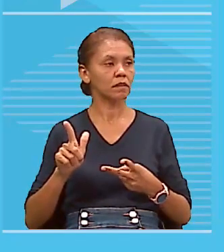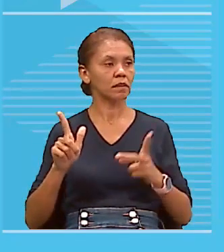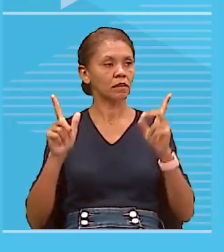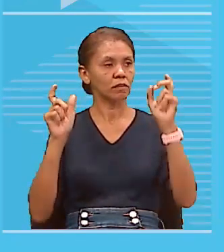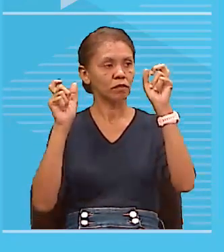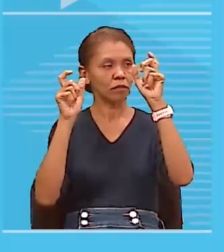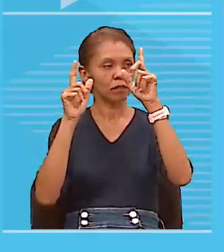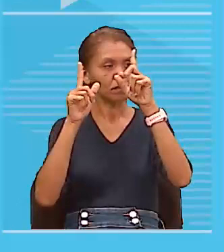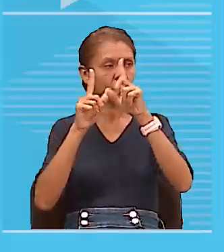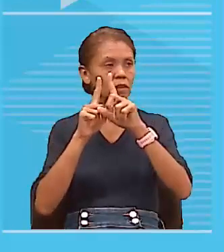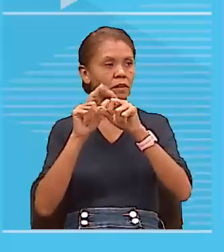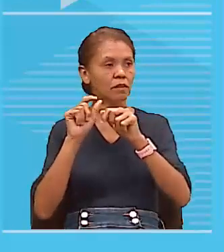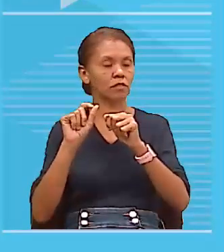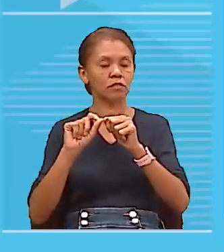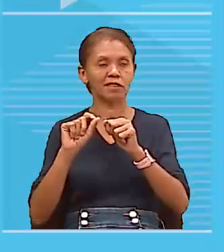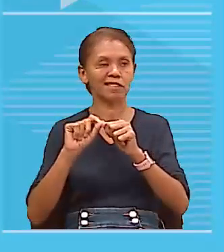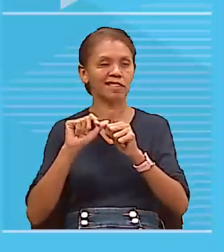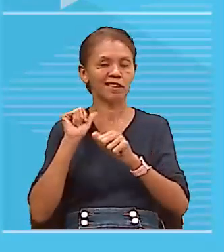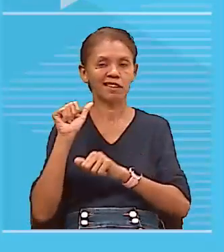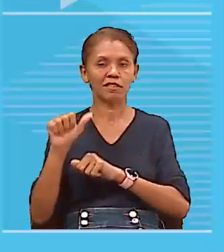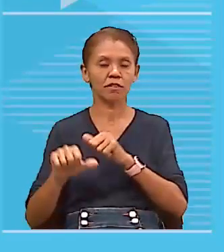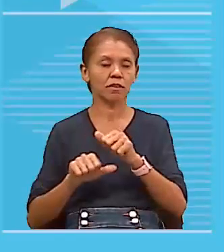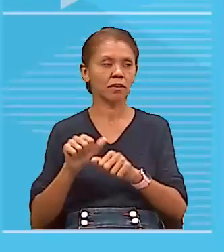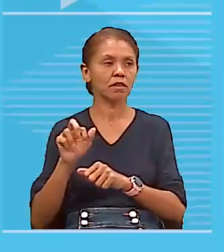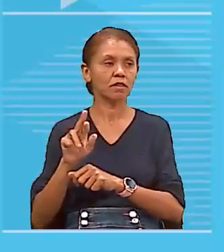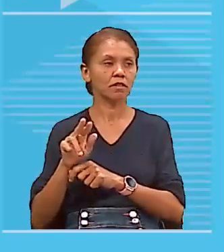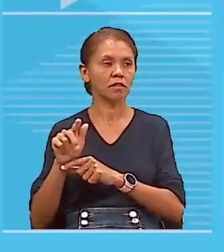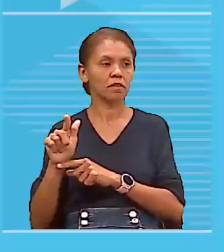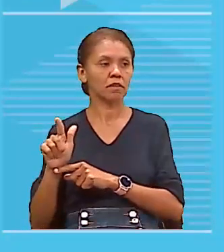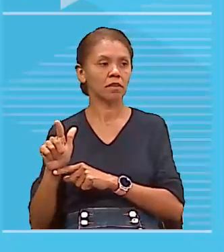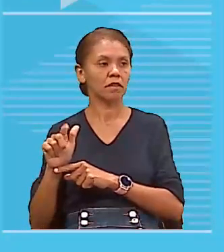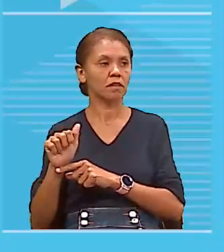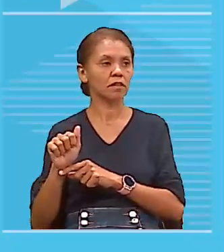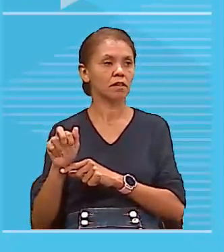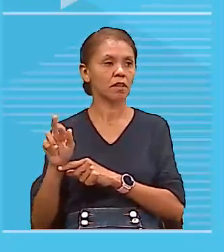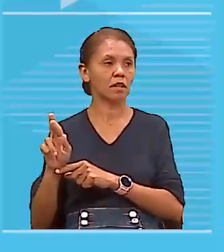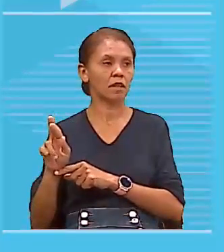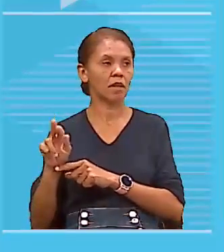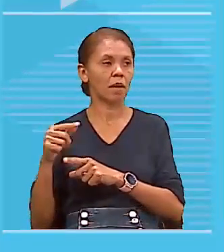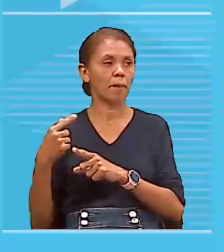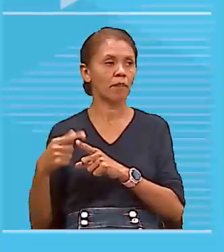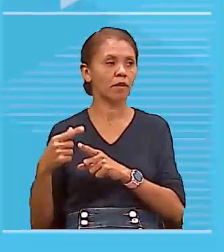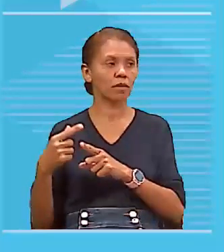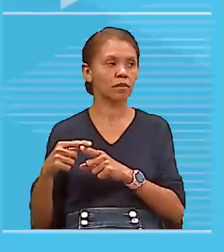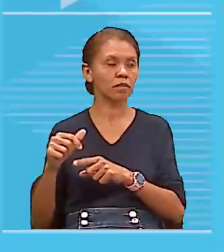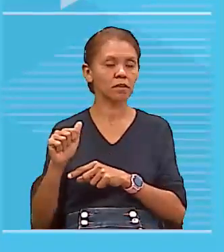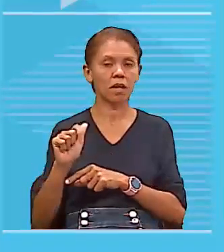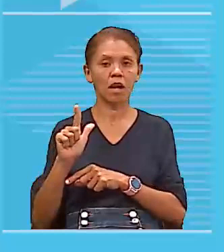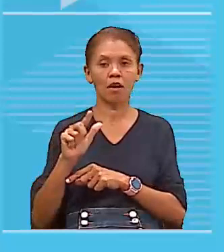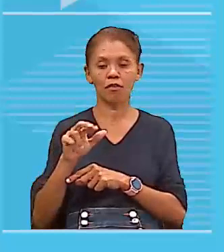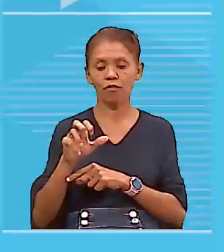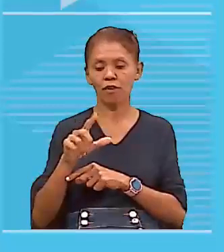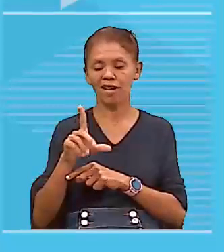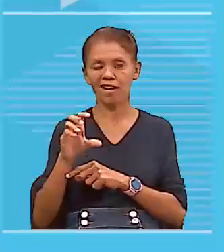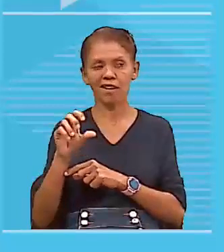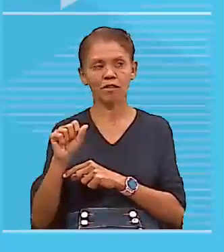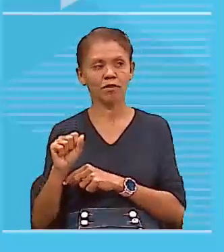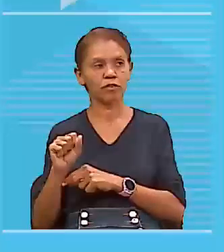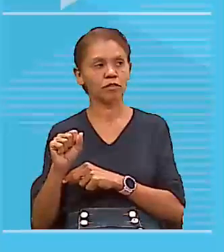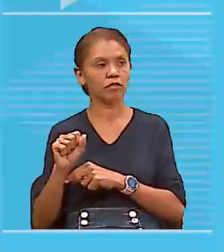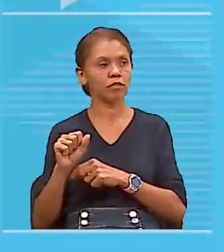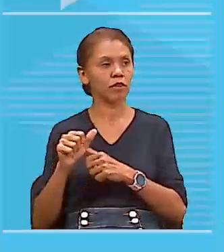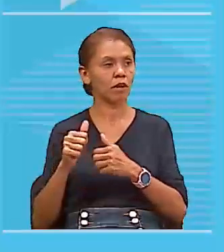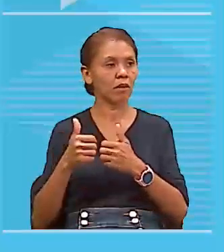dificuldade para fazer as trocas gasosas, porque os alvéolos estão dilatados. Parece um pouco do que acontece com